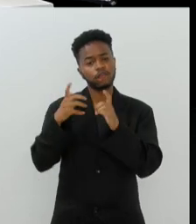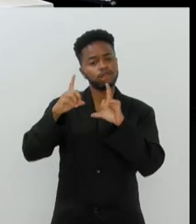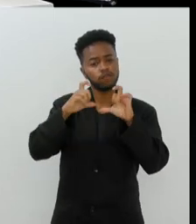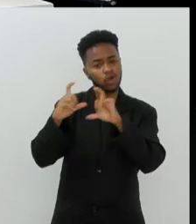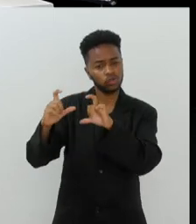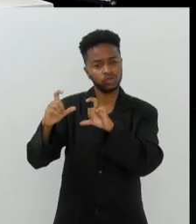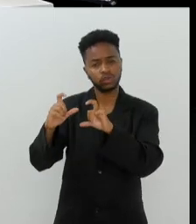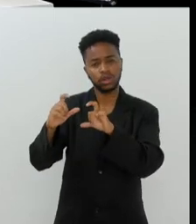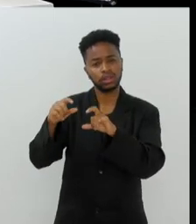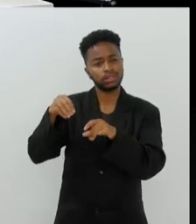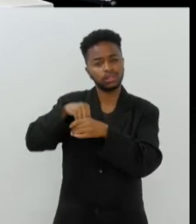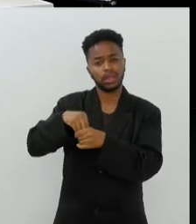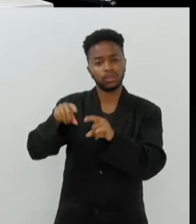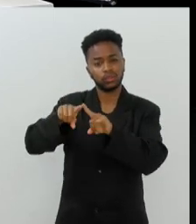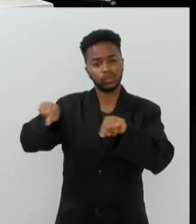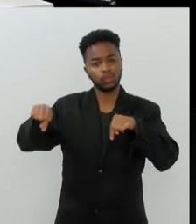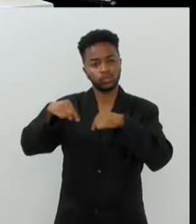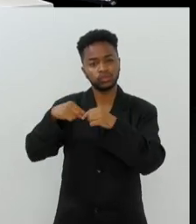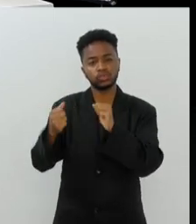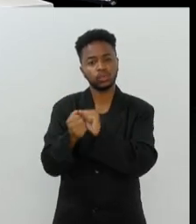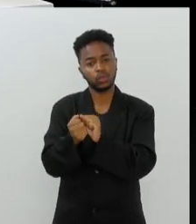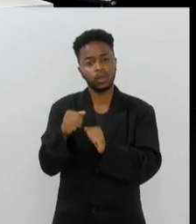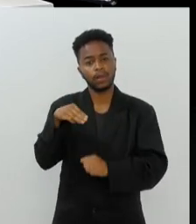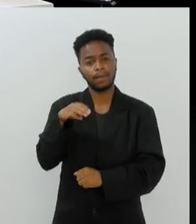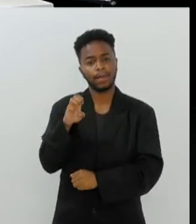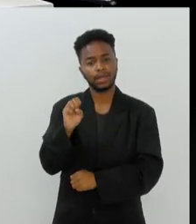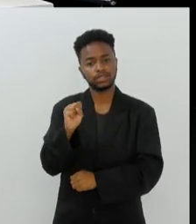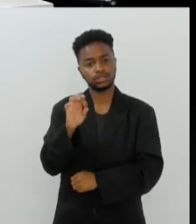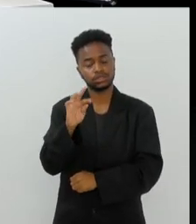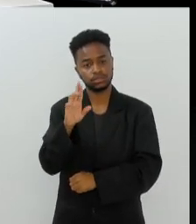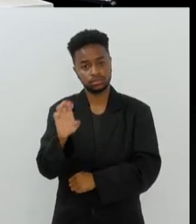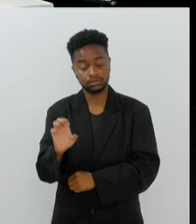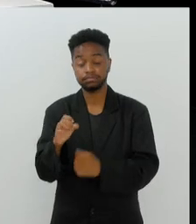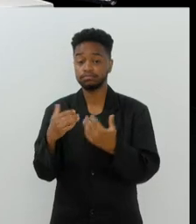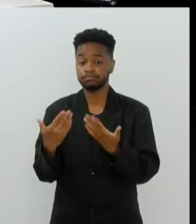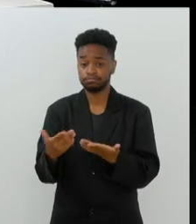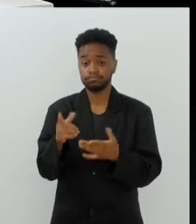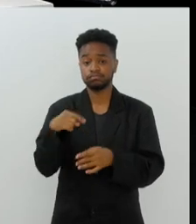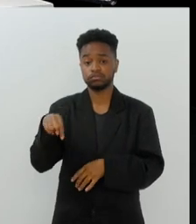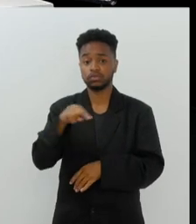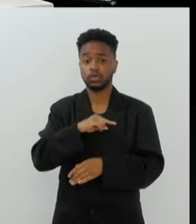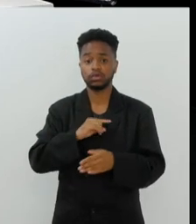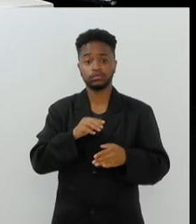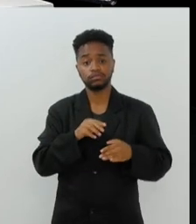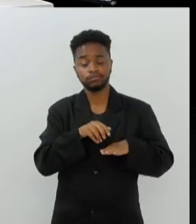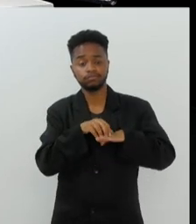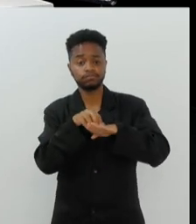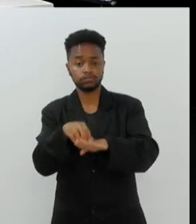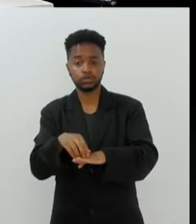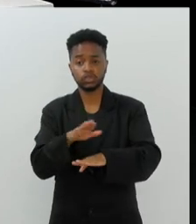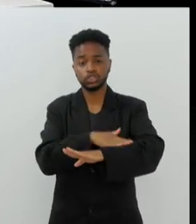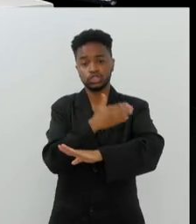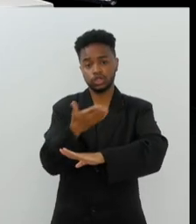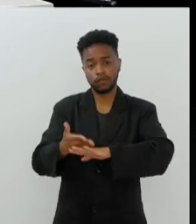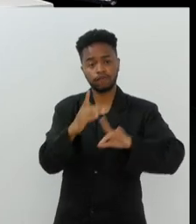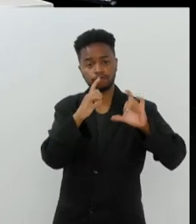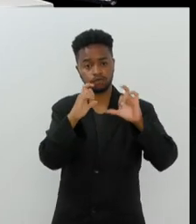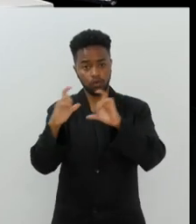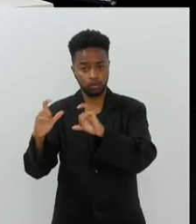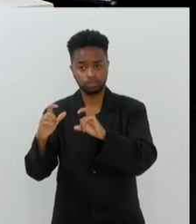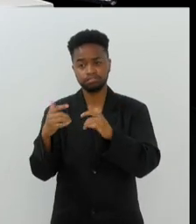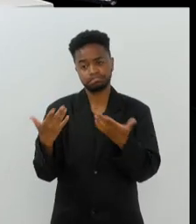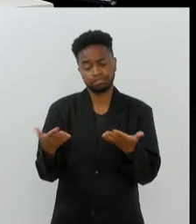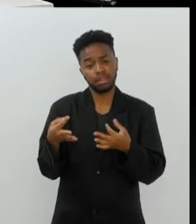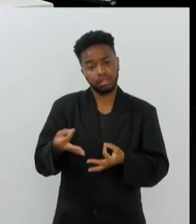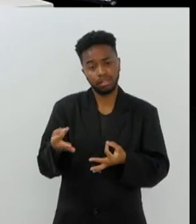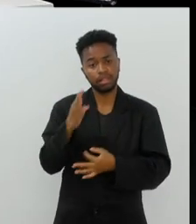divulgação. Não quero fazer estúdio, eu queria fazer lá na quadra, com o mestre, para eu já ver a quadra e tudo. E aí a gente foi, a gente passou o dia lá fazendo essas fotos e foi